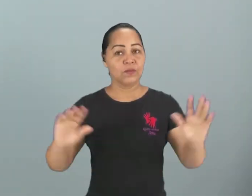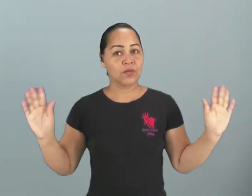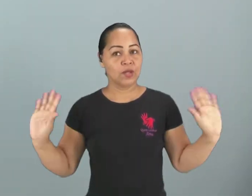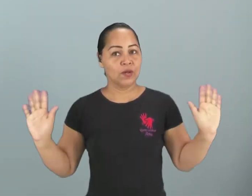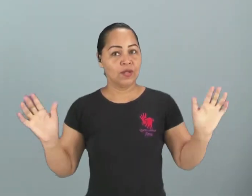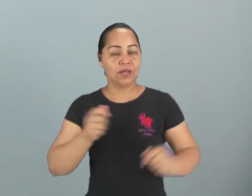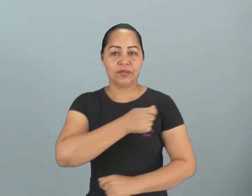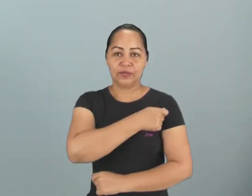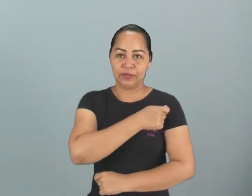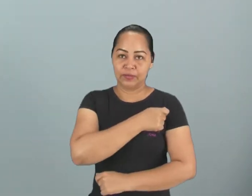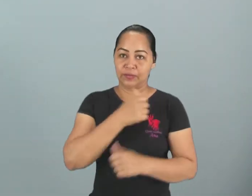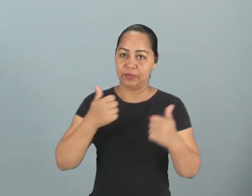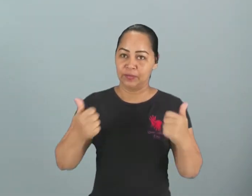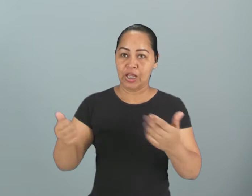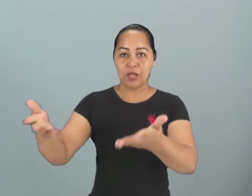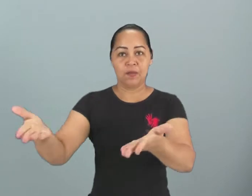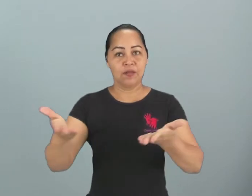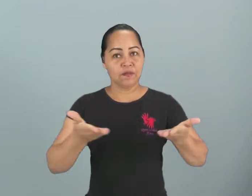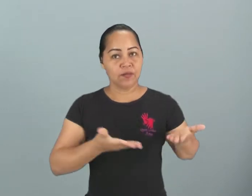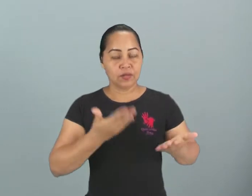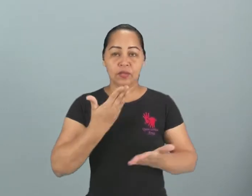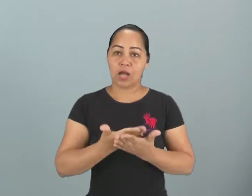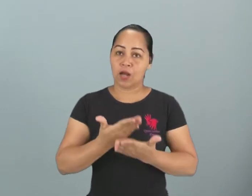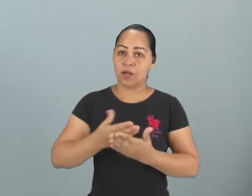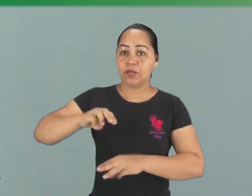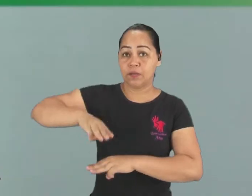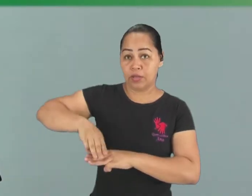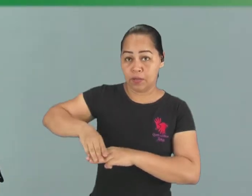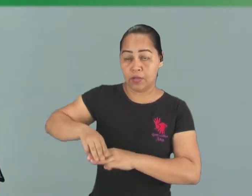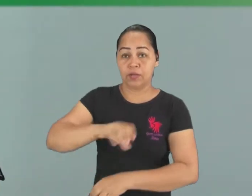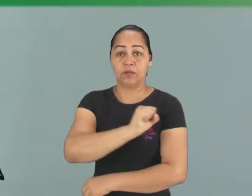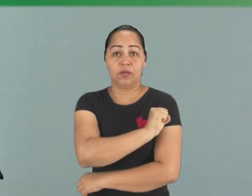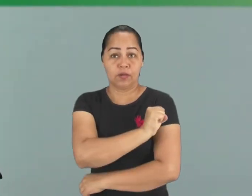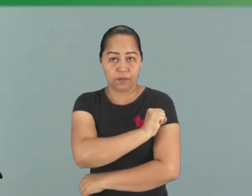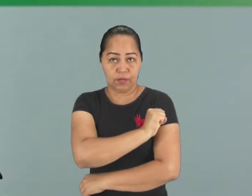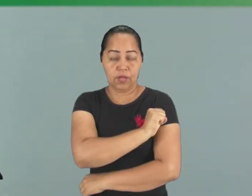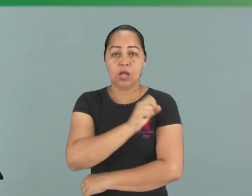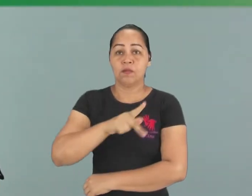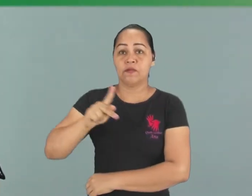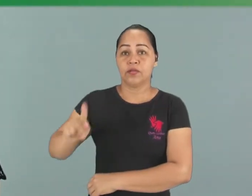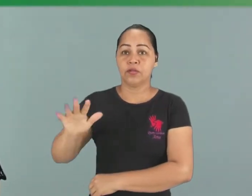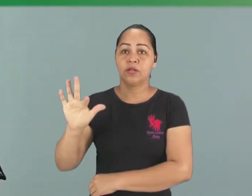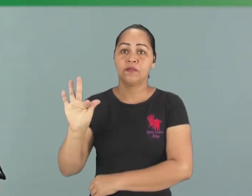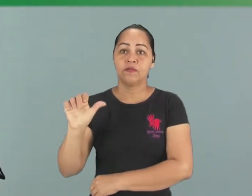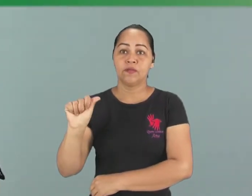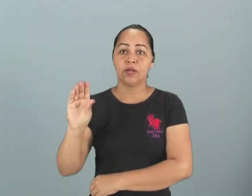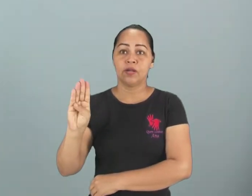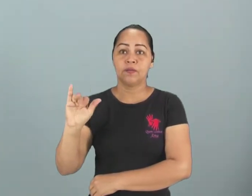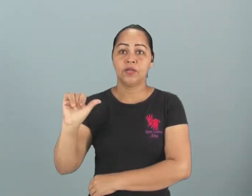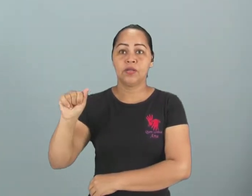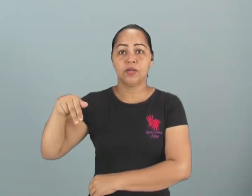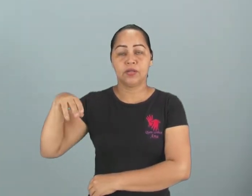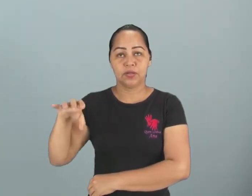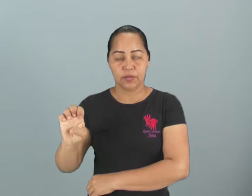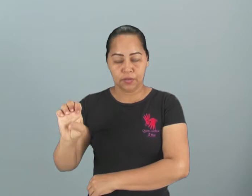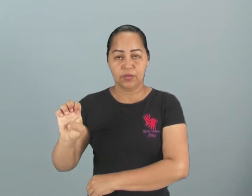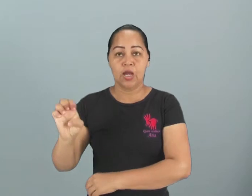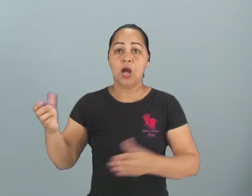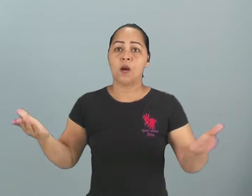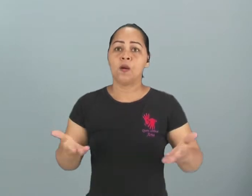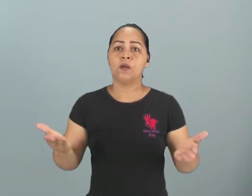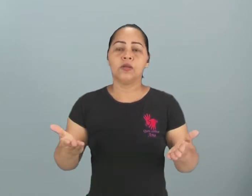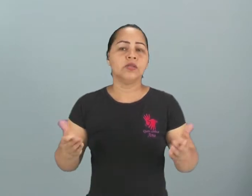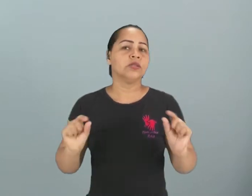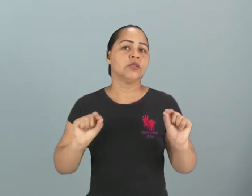Olá, gente! Sejam bem-vindos a mais uma aula de matemática do 8º ano. Eu sou a professora Fabiane Farias. Hoje a